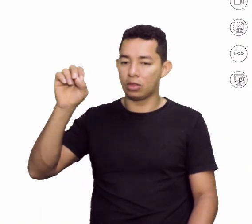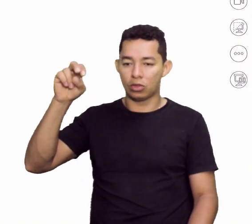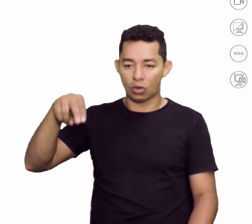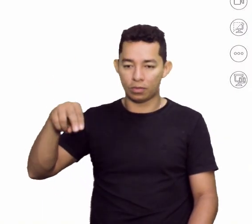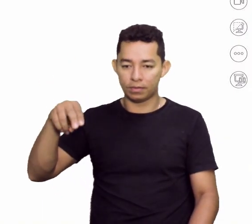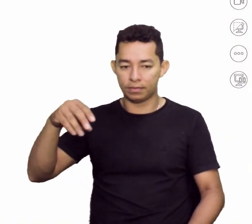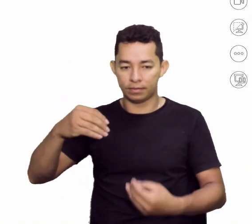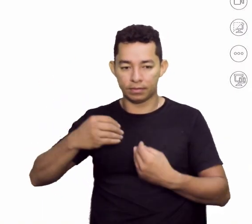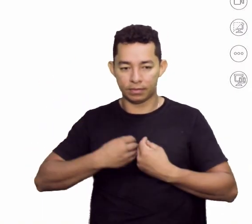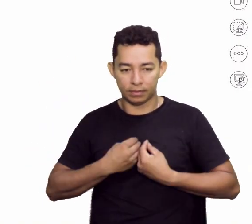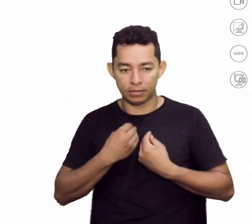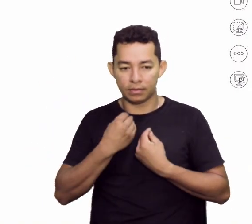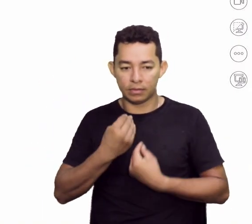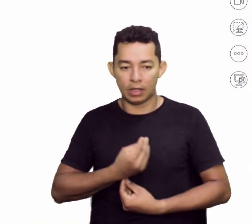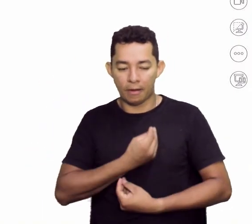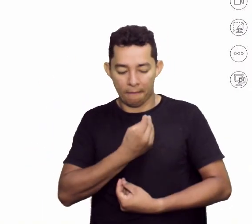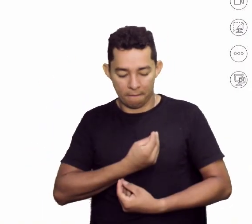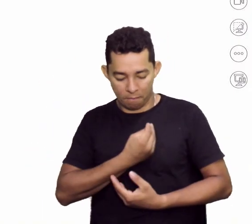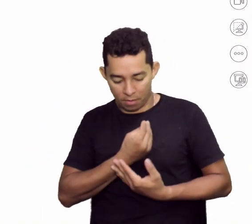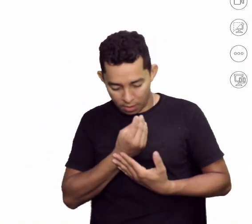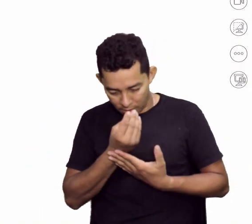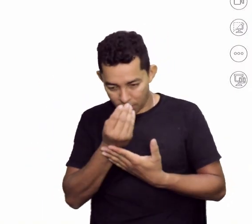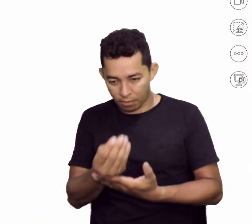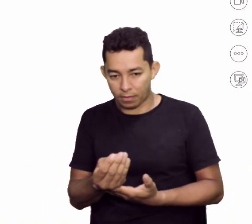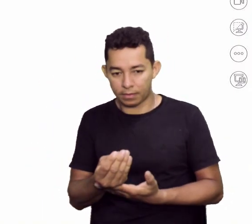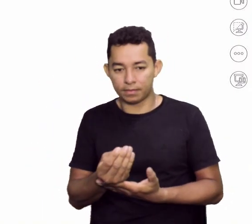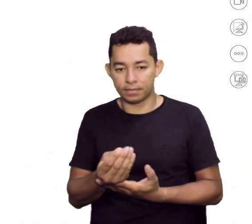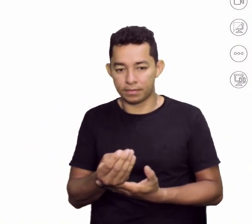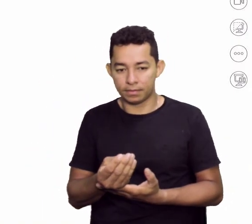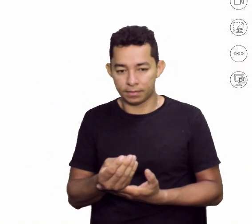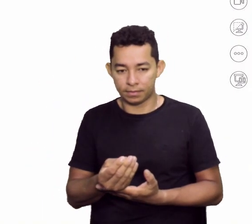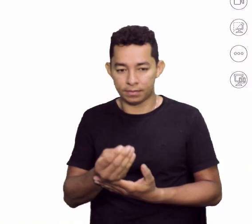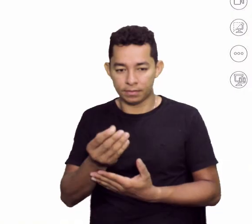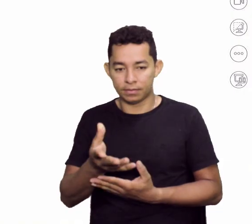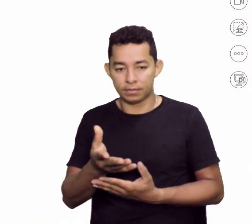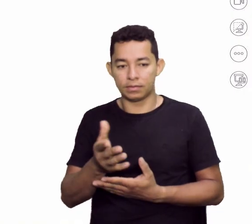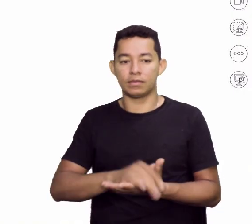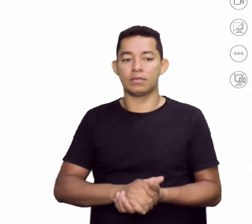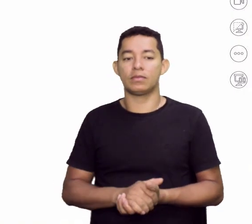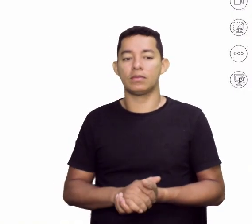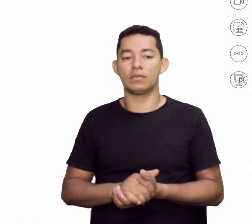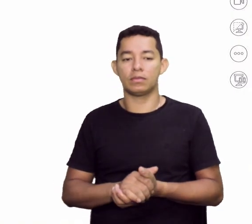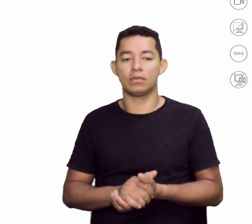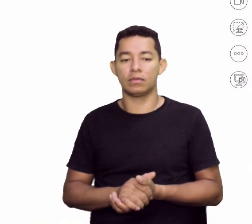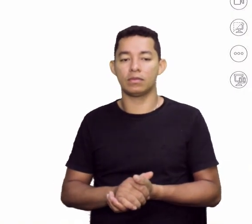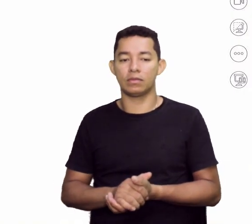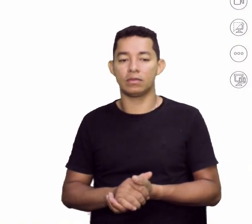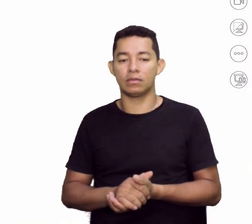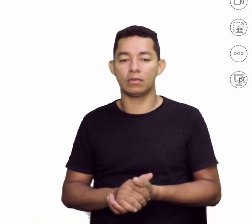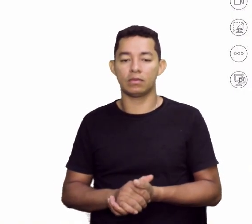dando vida e prosperidade para o faraó Amenófis IV,